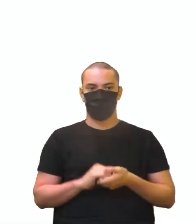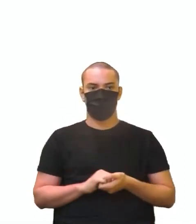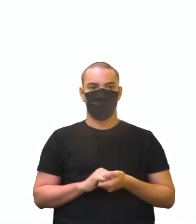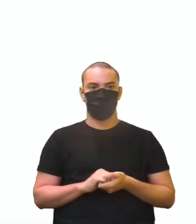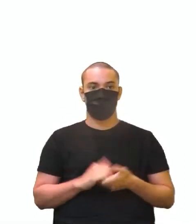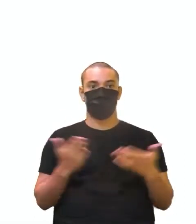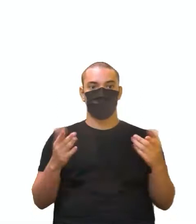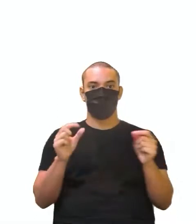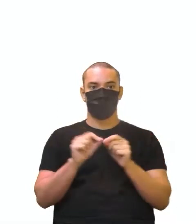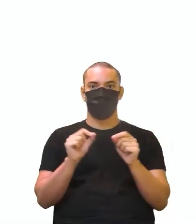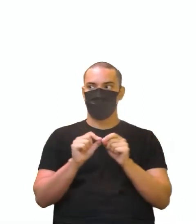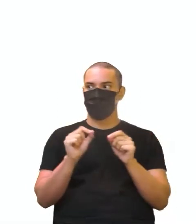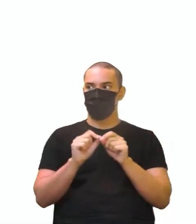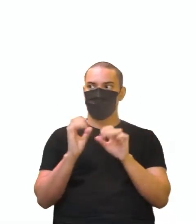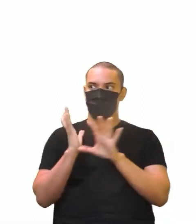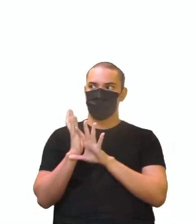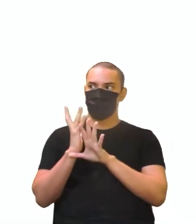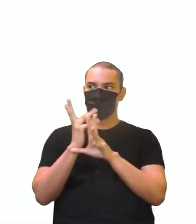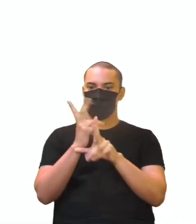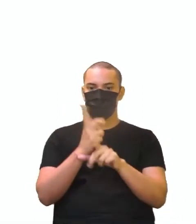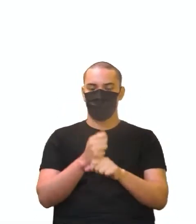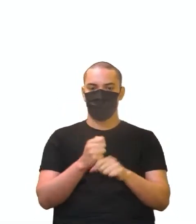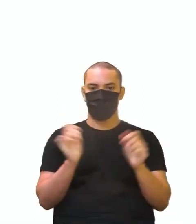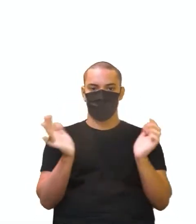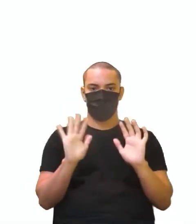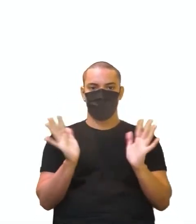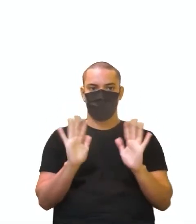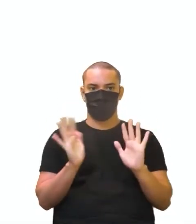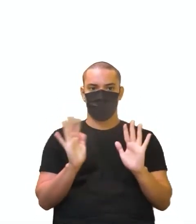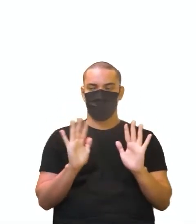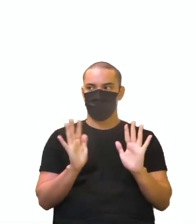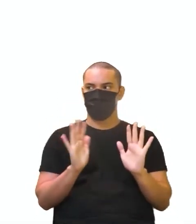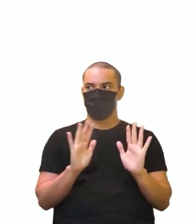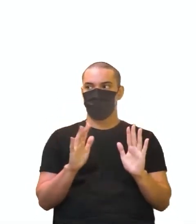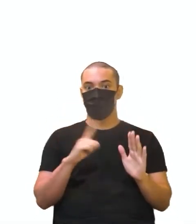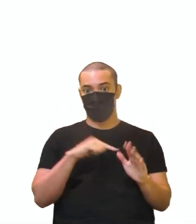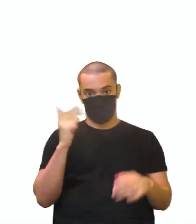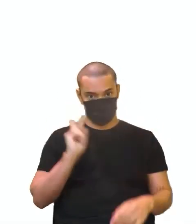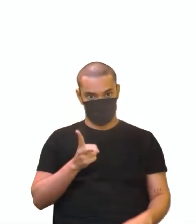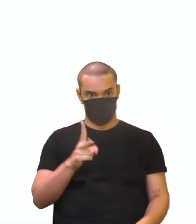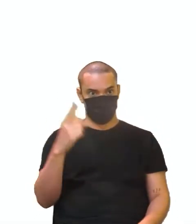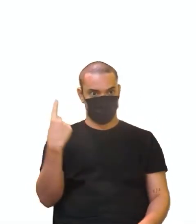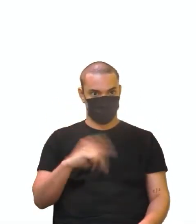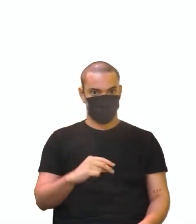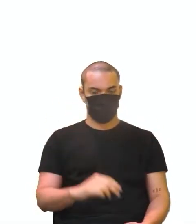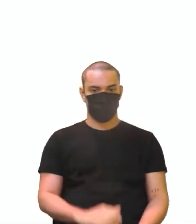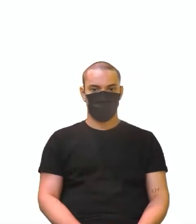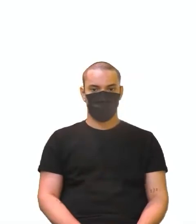gente vai para a nossa revisão. É isso aí. Tchau, tchau. Se liga, tem coisa por aí ainda.